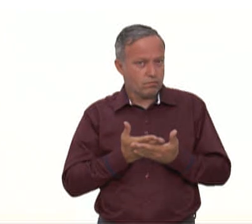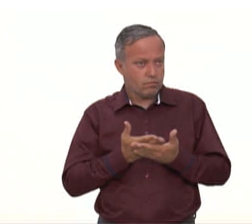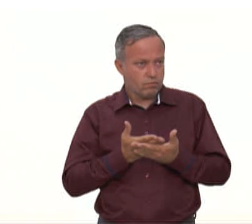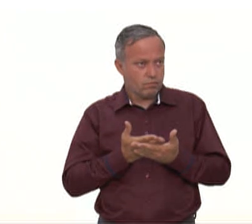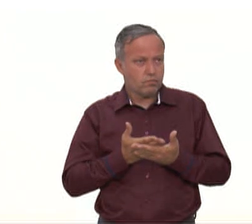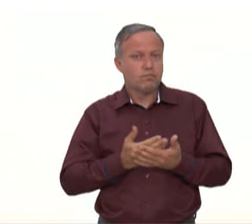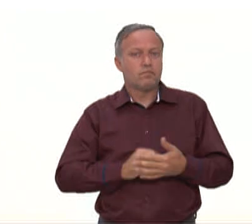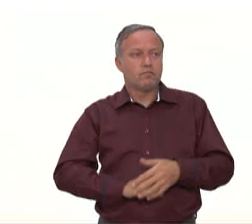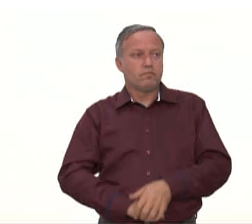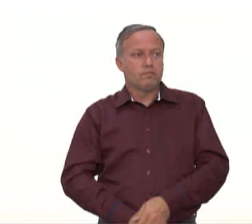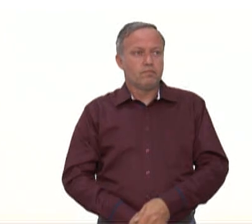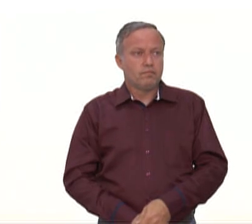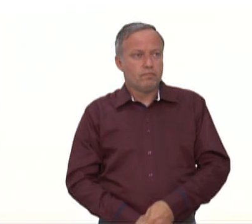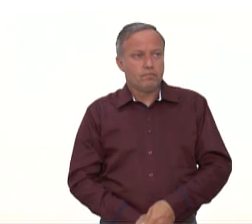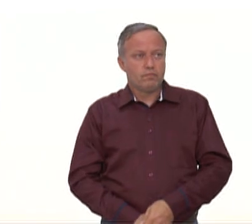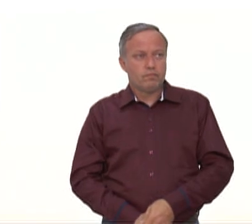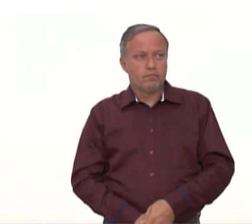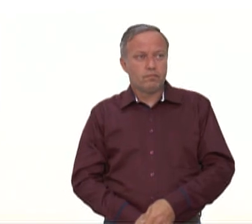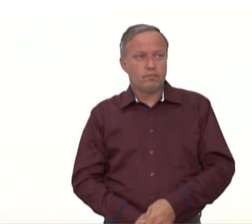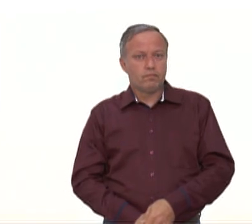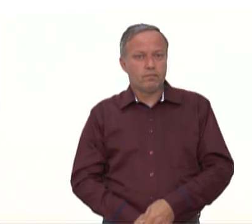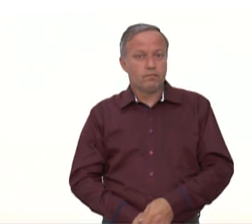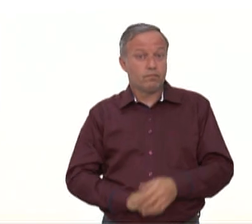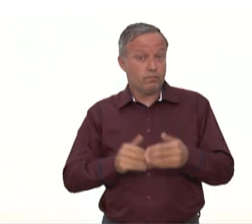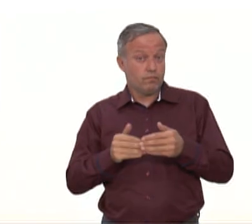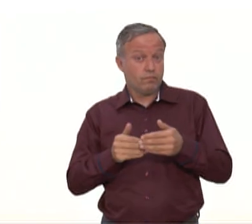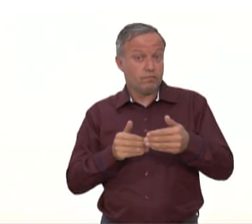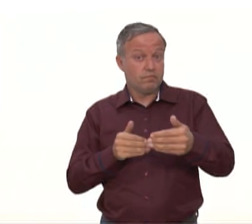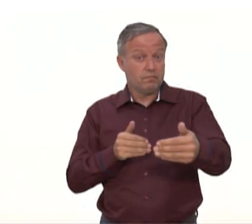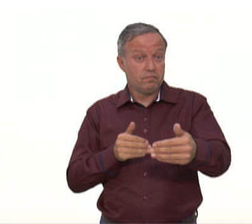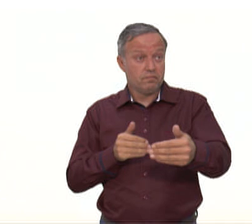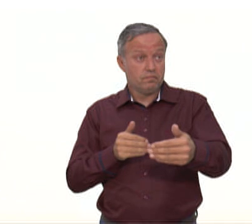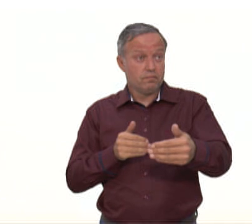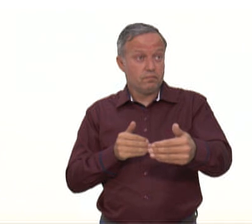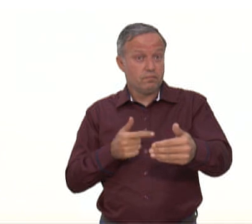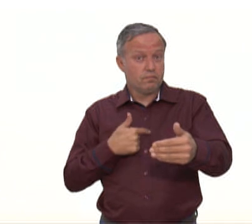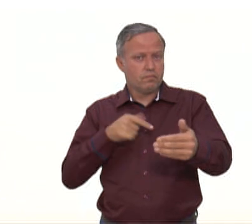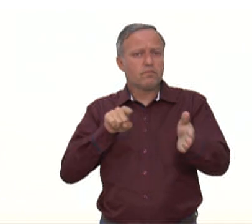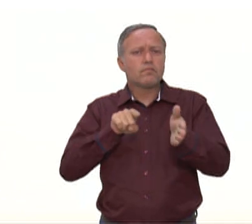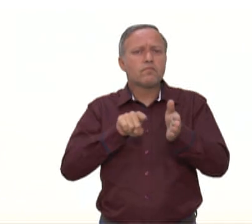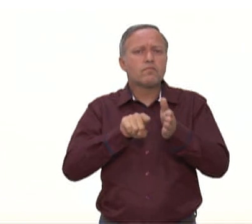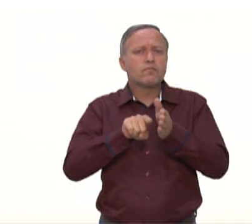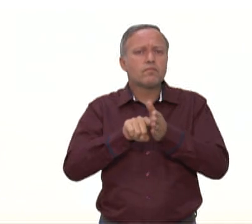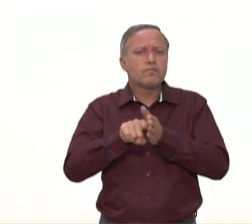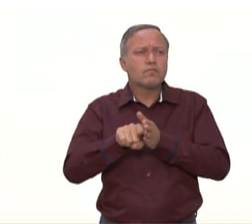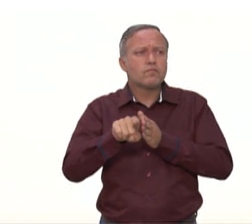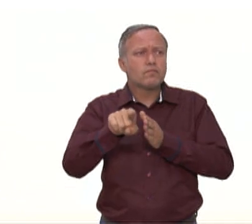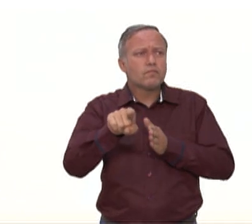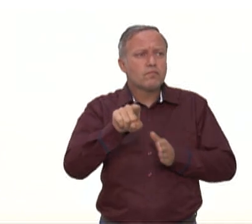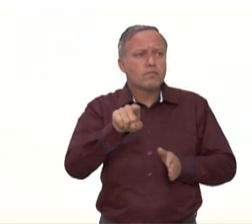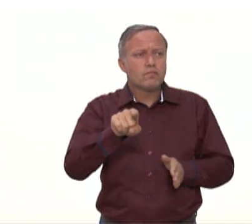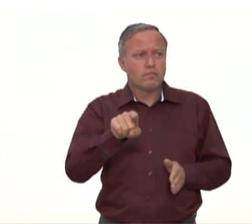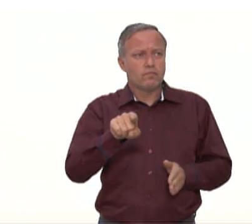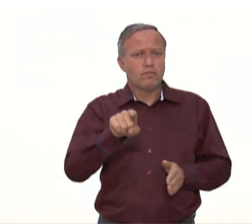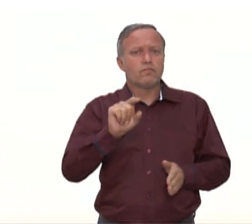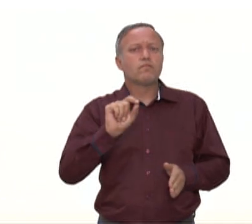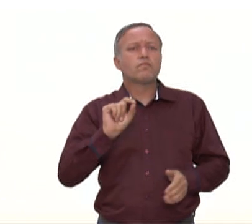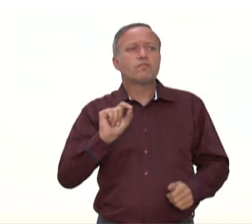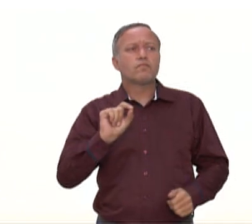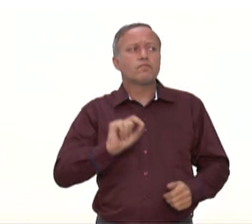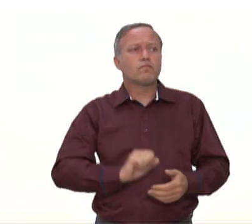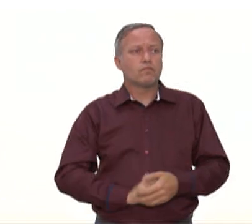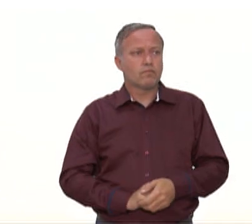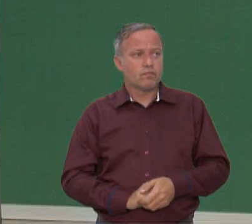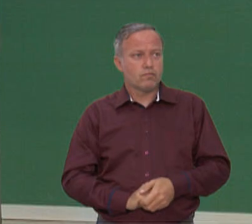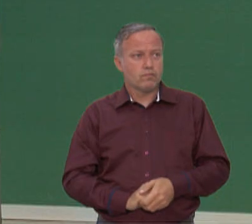usual que vocês venham a ter. Então, avançando aqui, então assim, ó, uma perguntinha que eu quero manter para vocês ali é o seguinte: